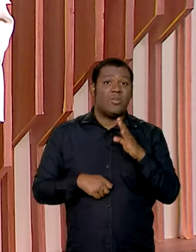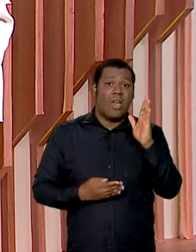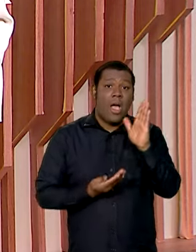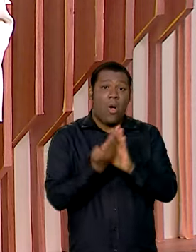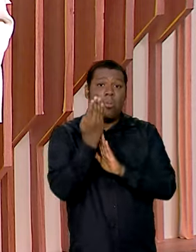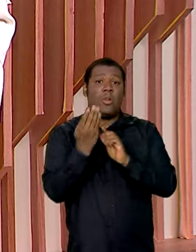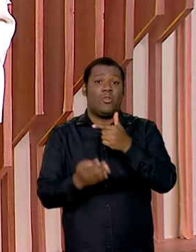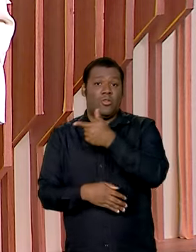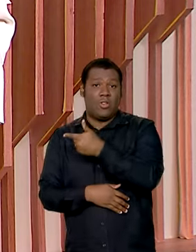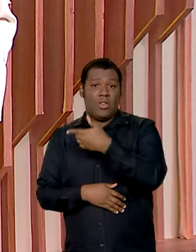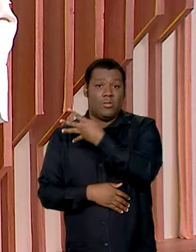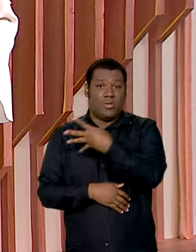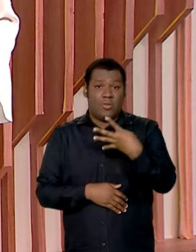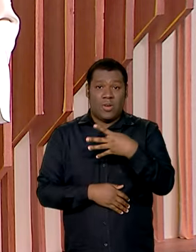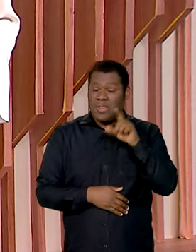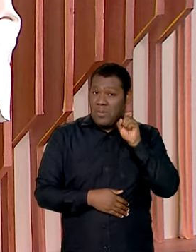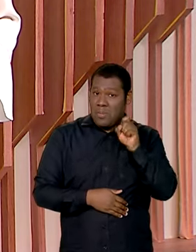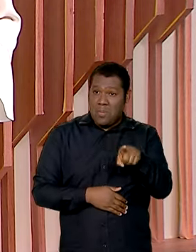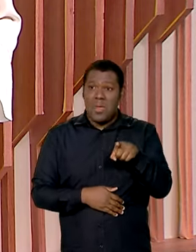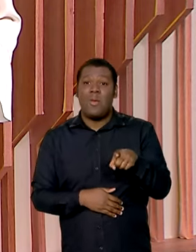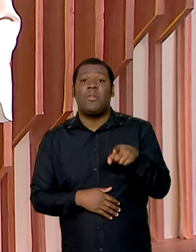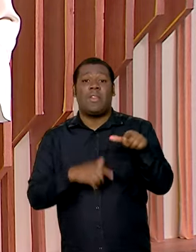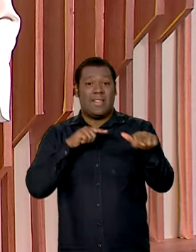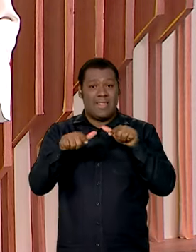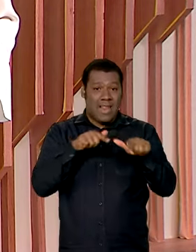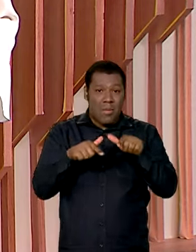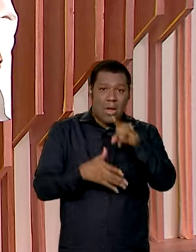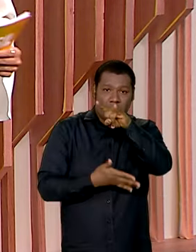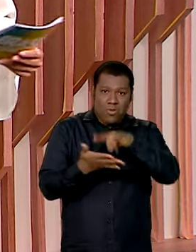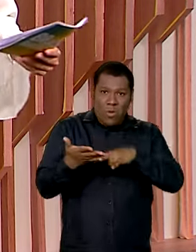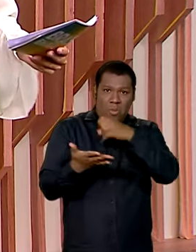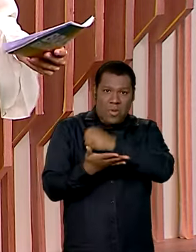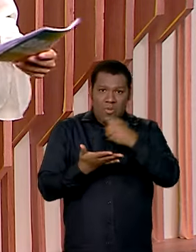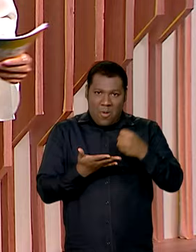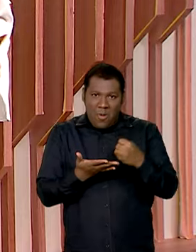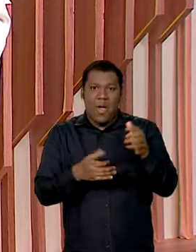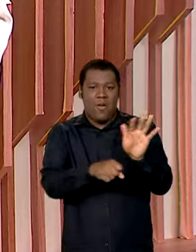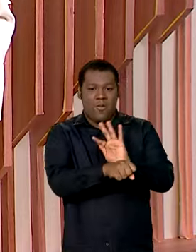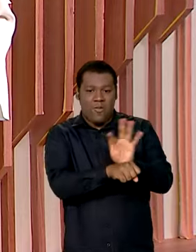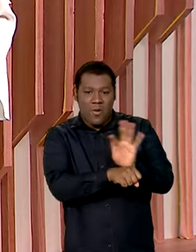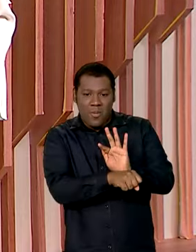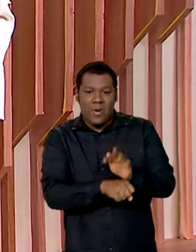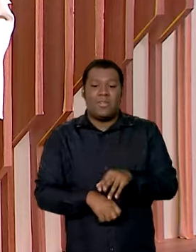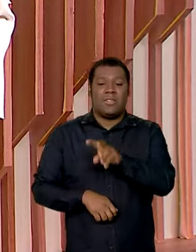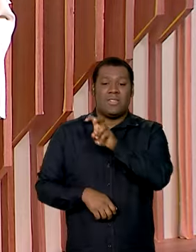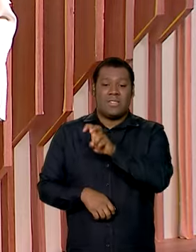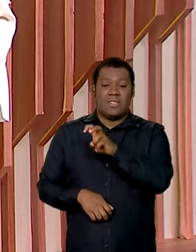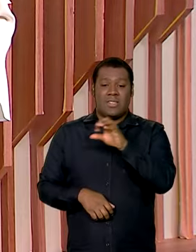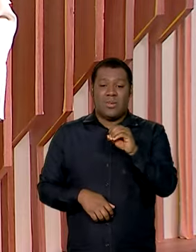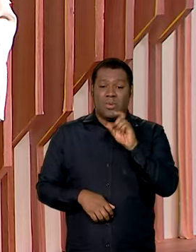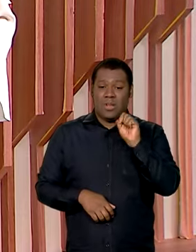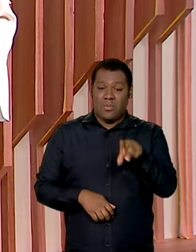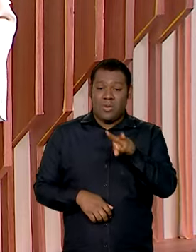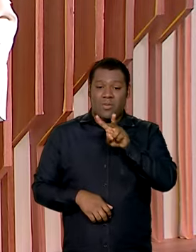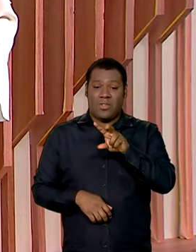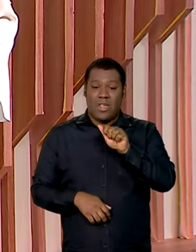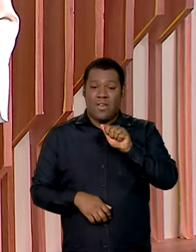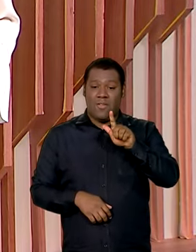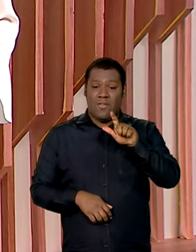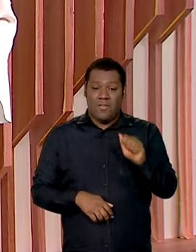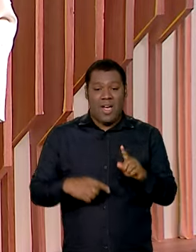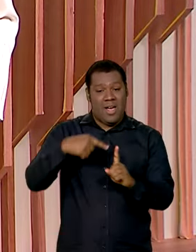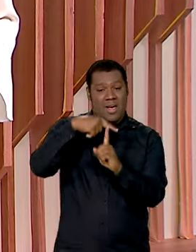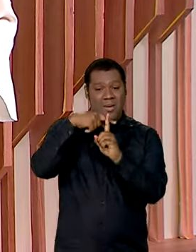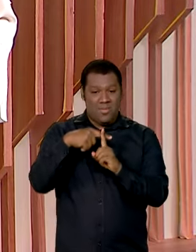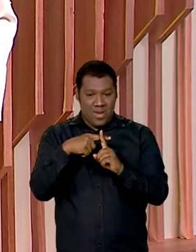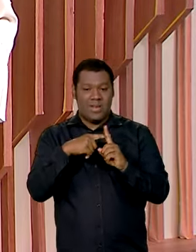244 mil postos de trabalho com carteira assinada. São quase 50 mil vagas a mais que as criadas em